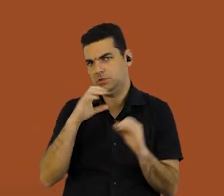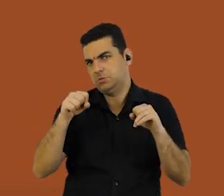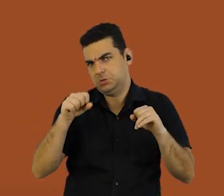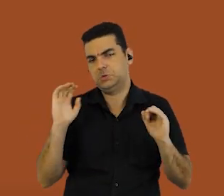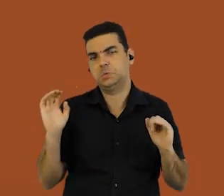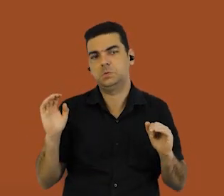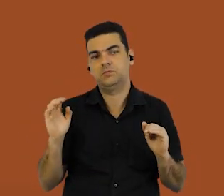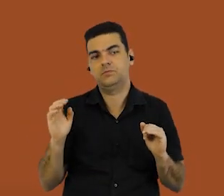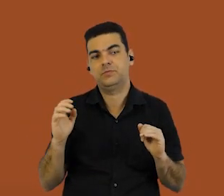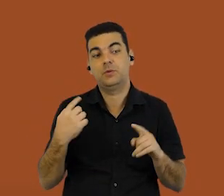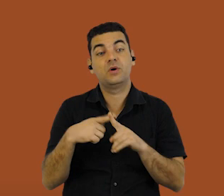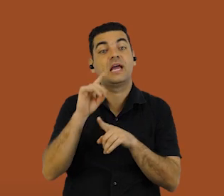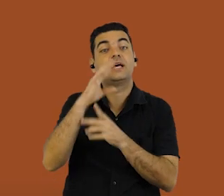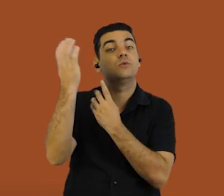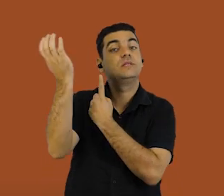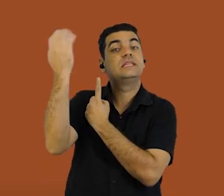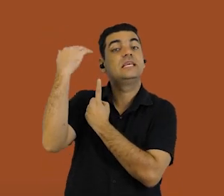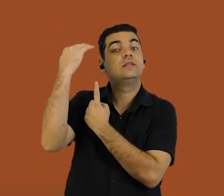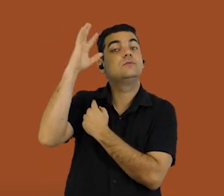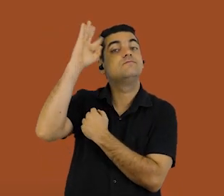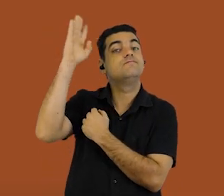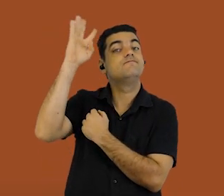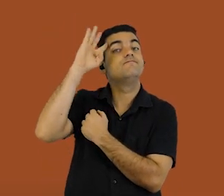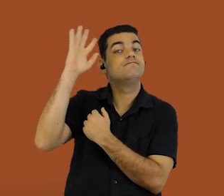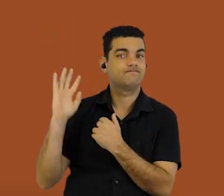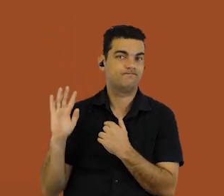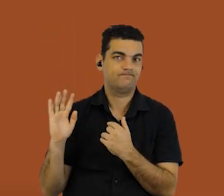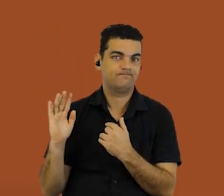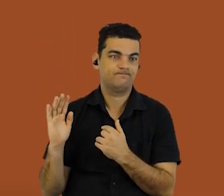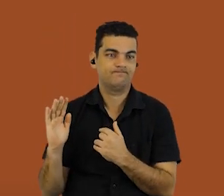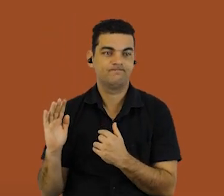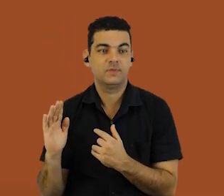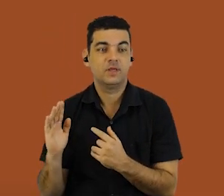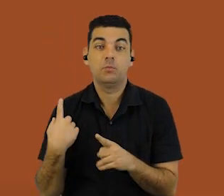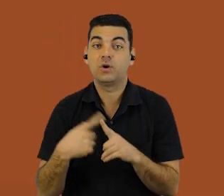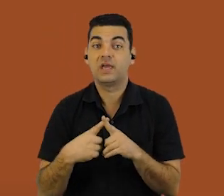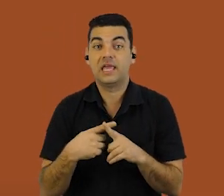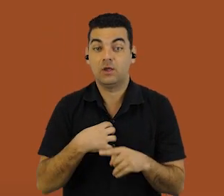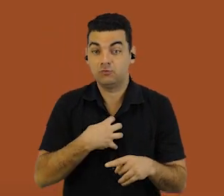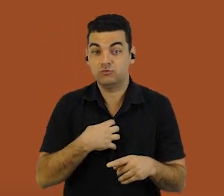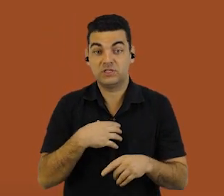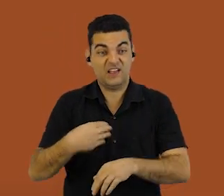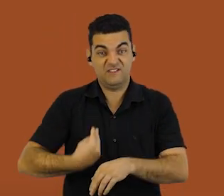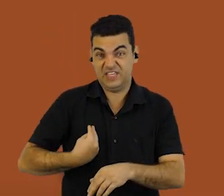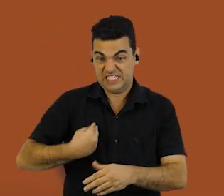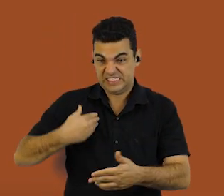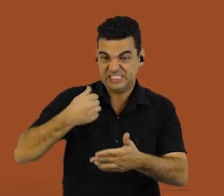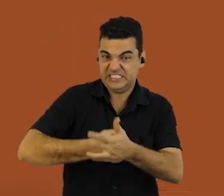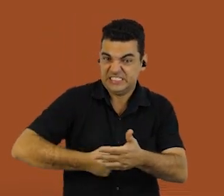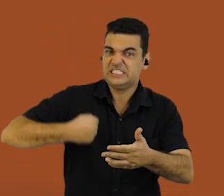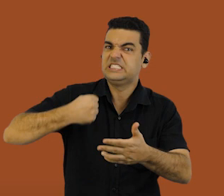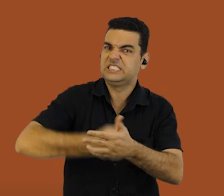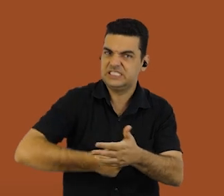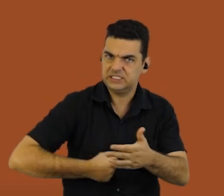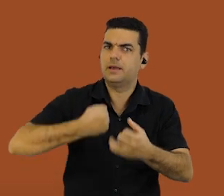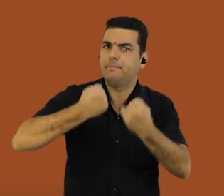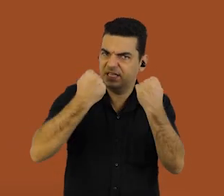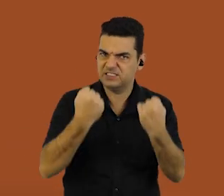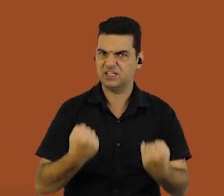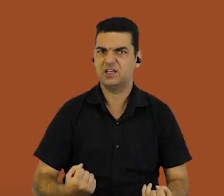que a gente acaba tendo, porque as dificuldades que a gente tem